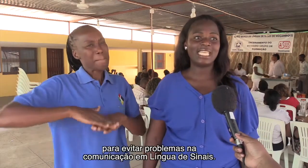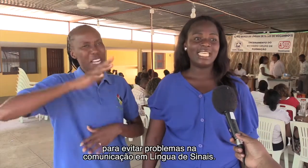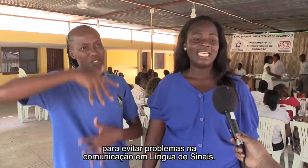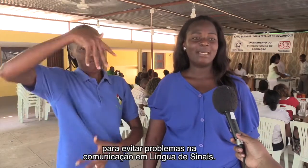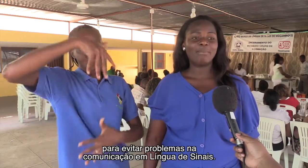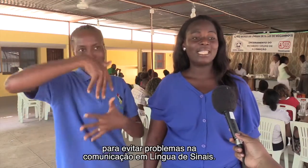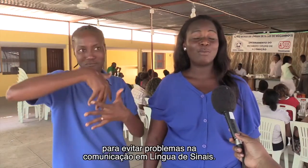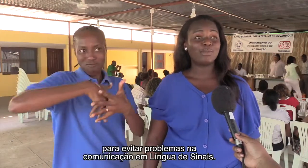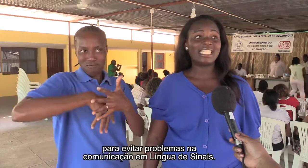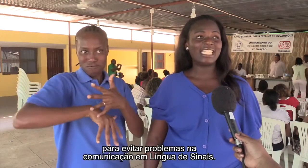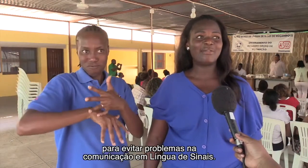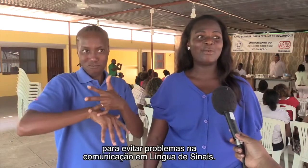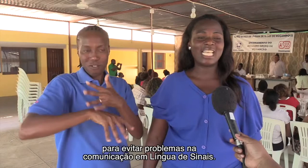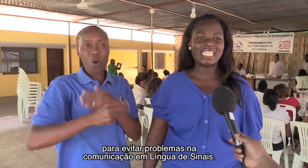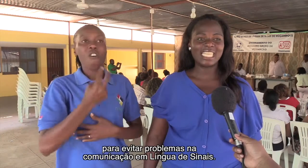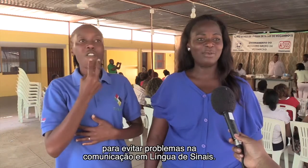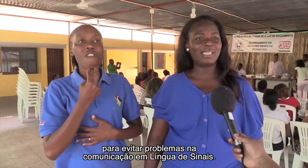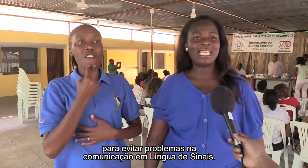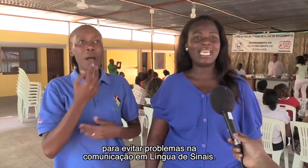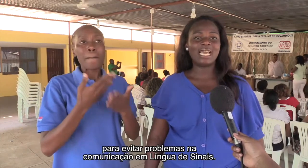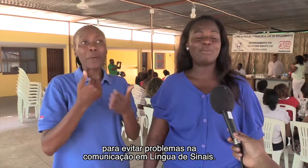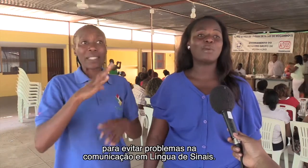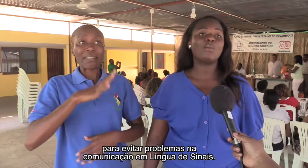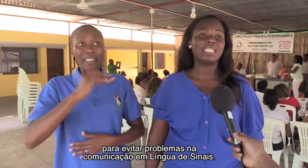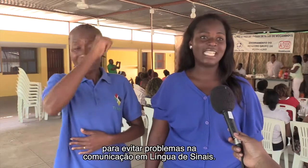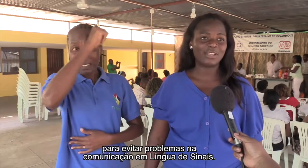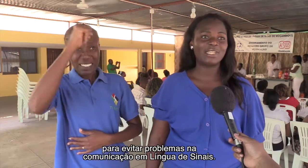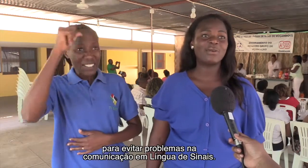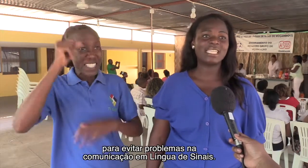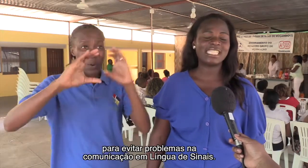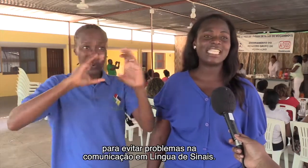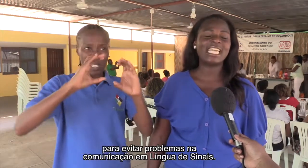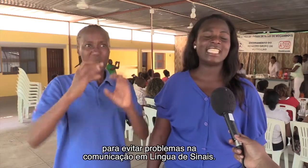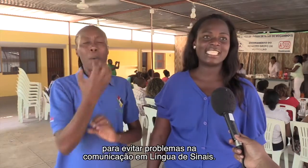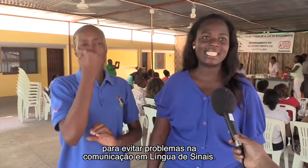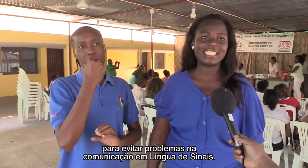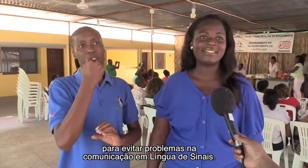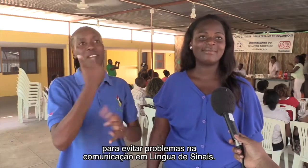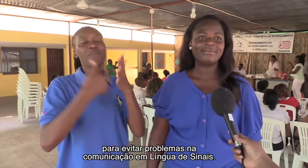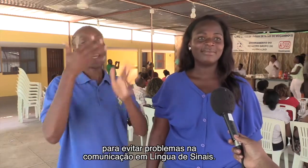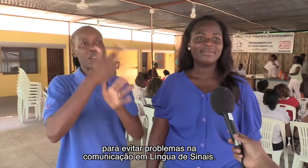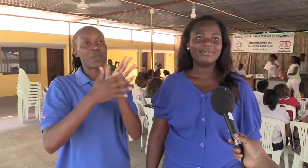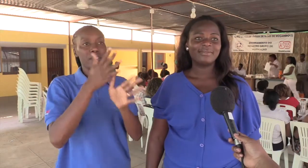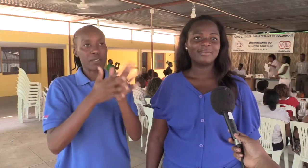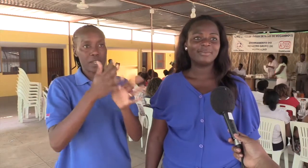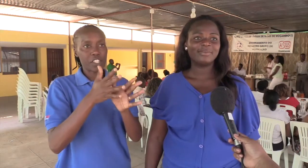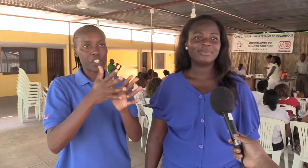né, para não poder ter dificuldades naquilo que é a própria comunicação de língua de sinais.